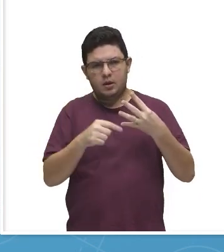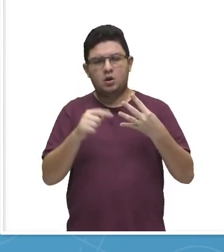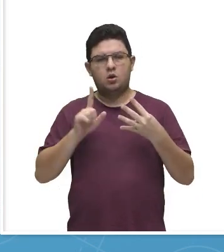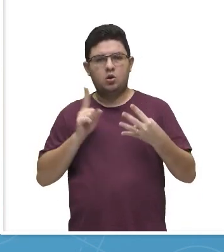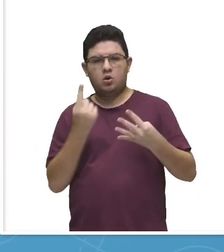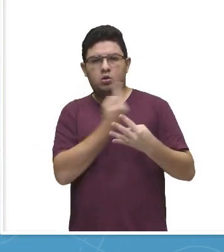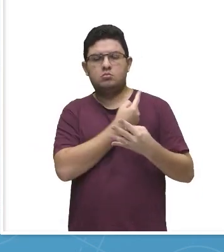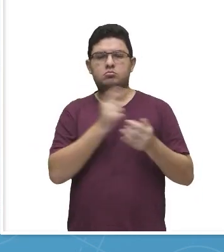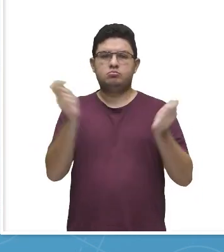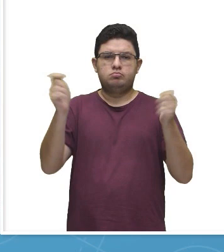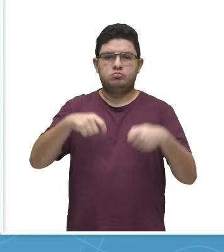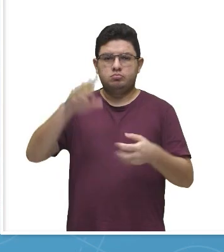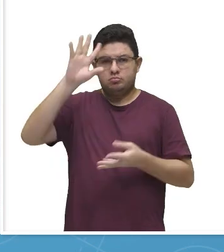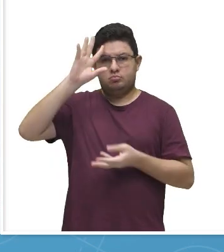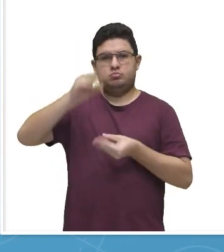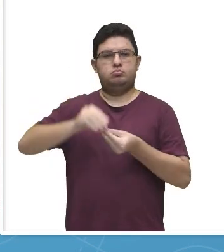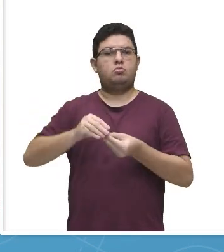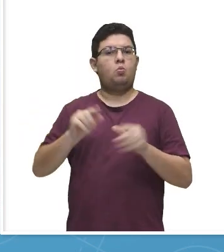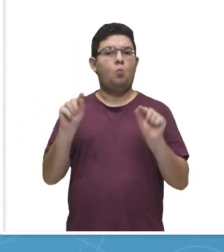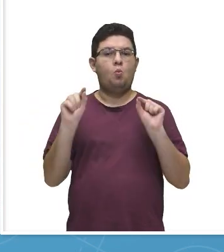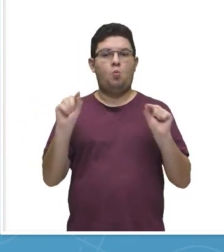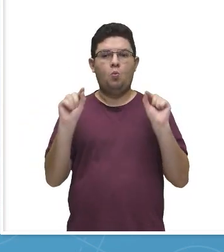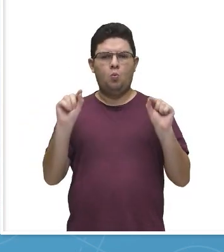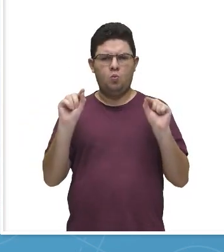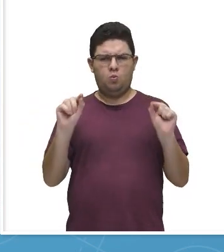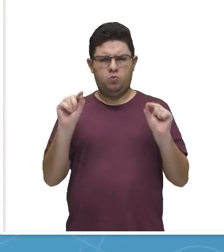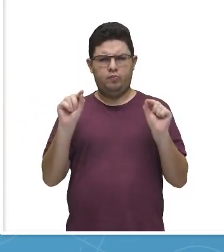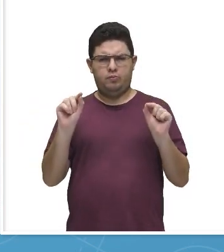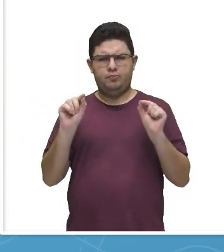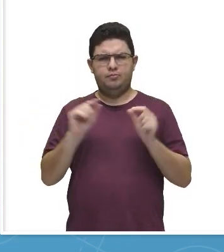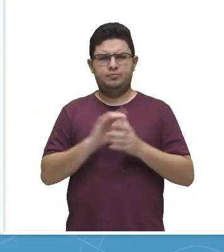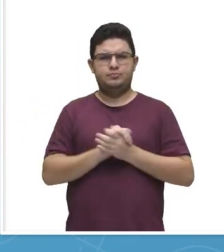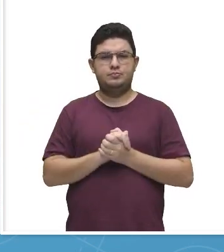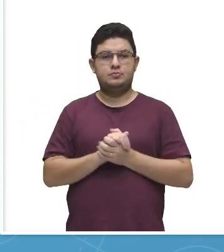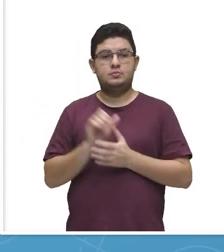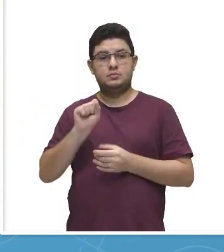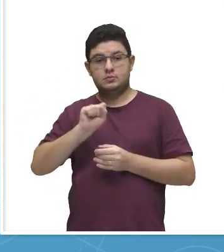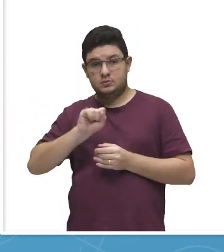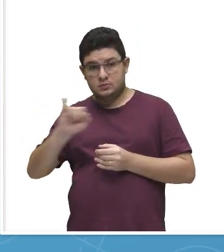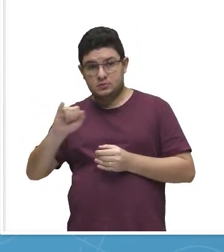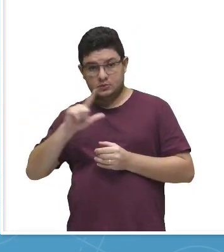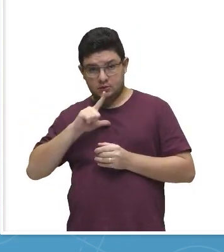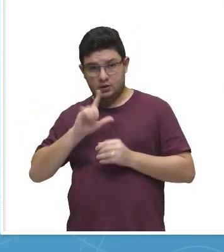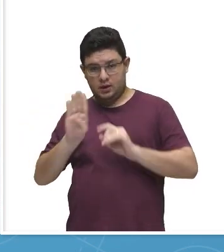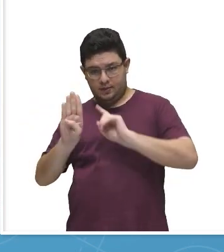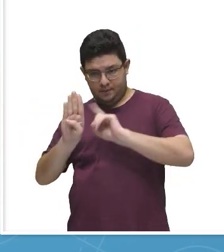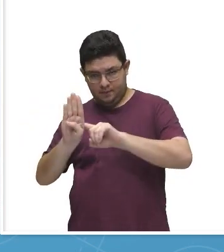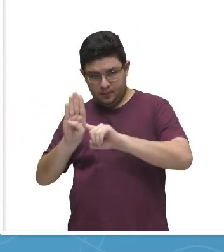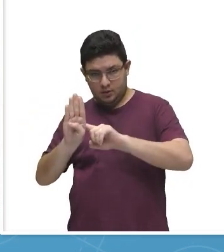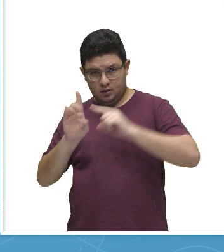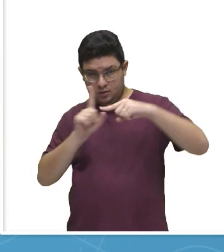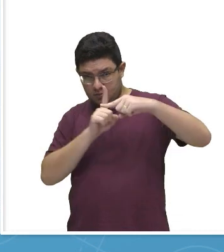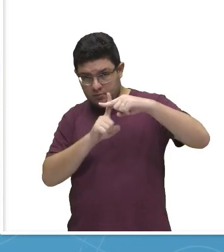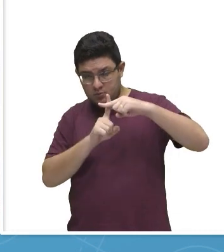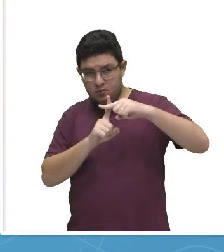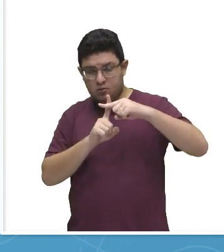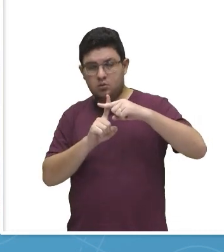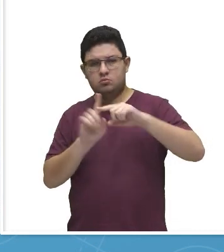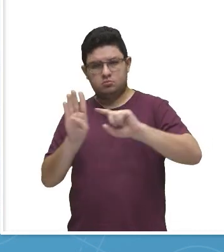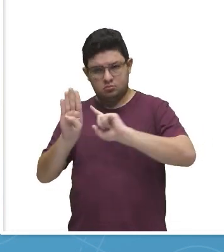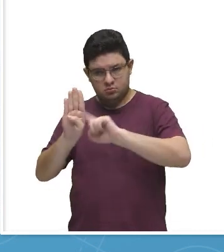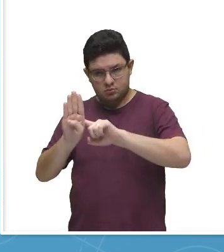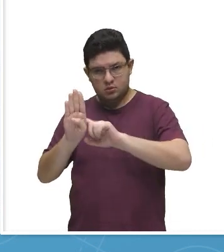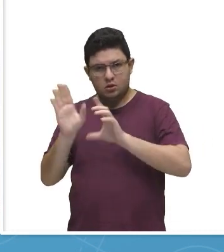concluir que se a base é positiva, a potência sempre será